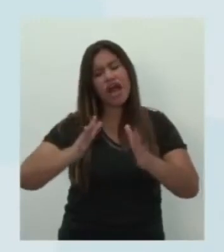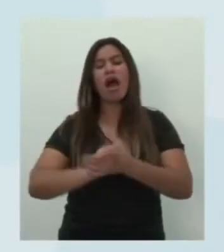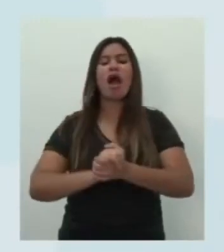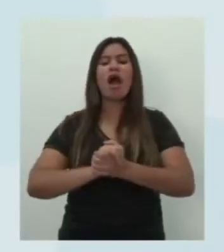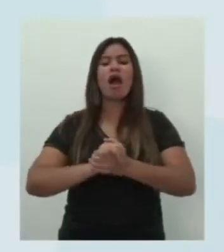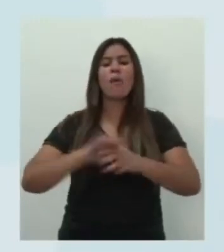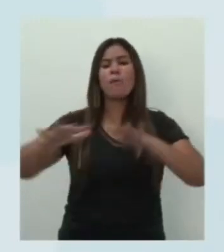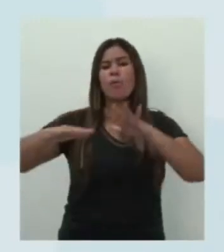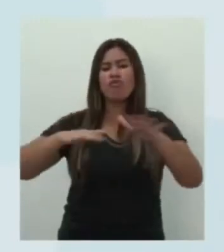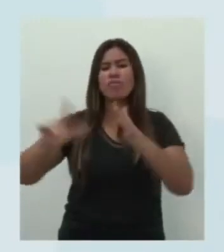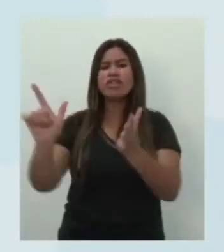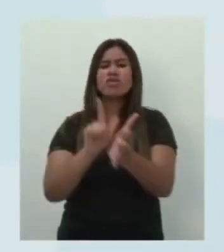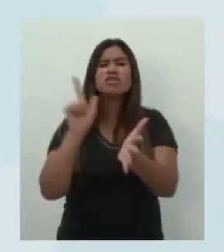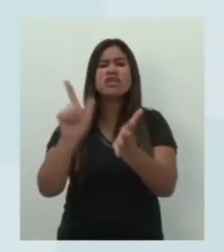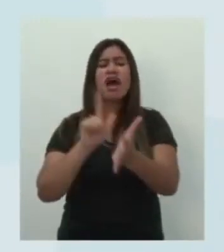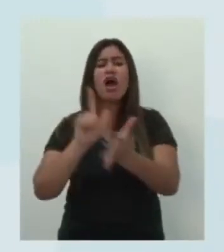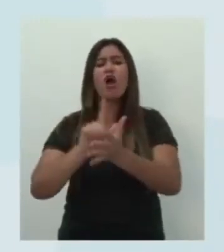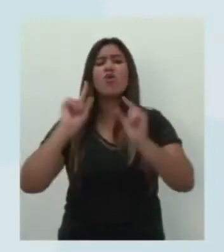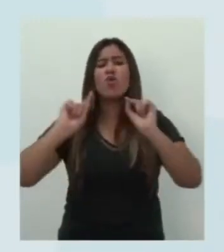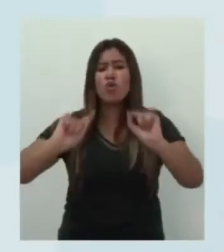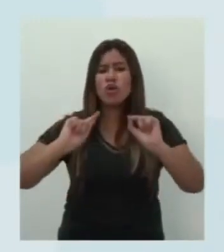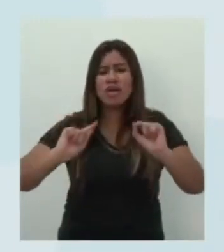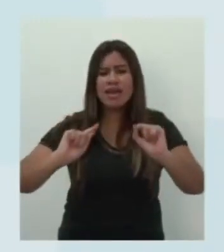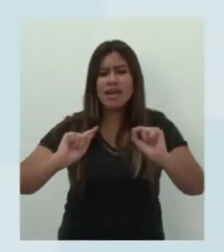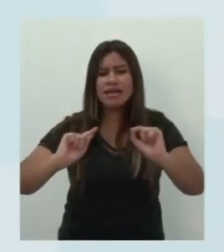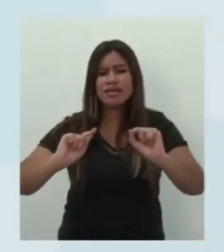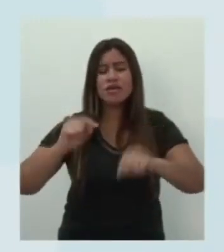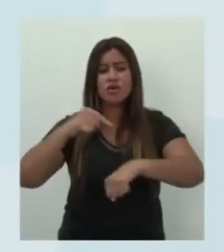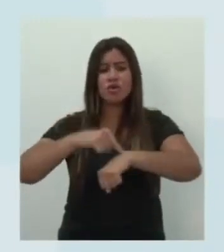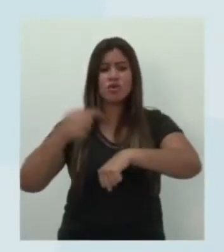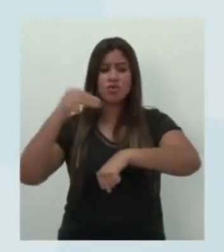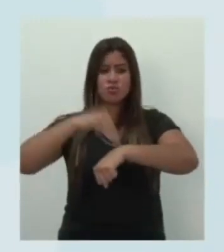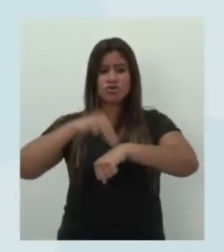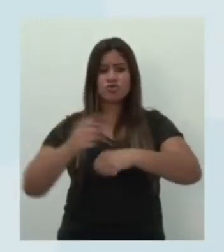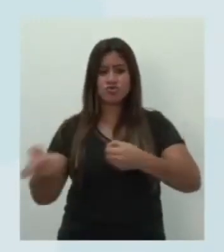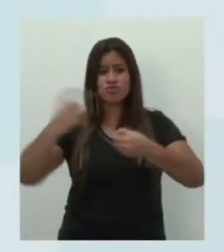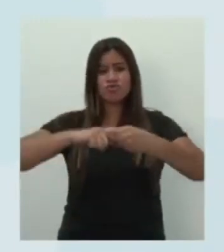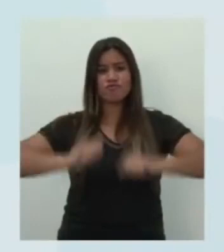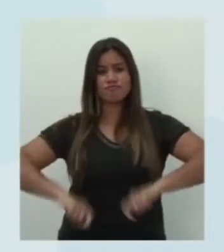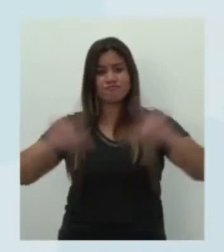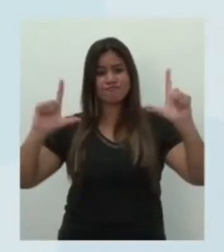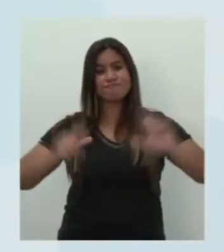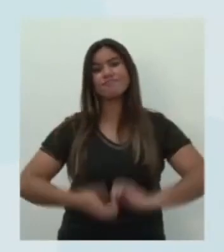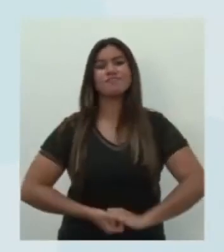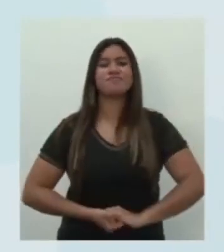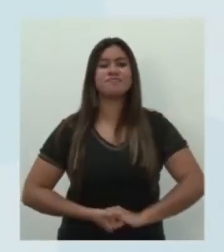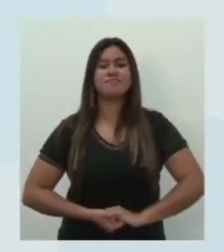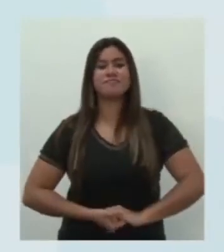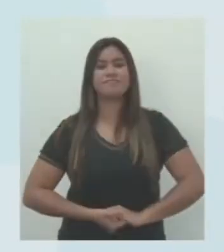Vocês sabem o que é um movimento literário? Em um minuto, a gente já volta.